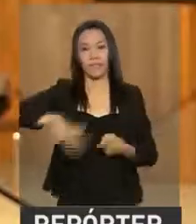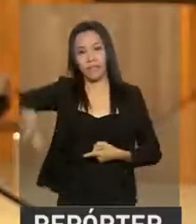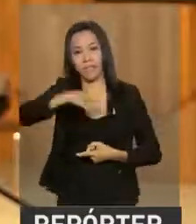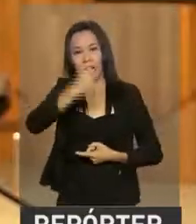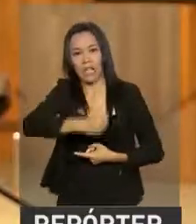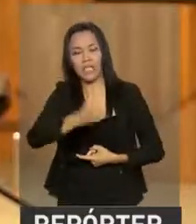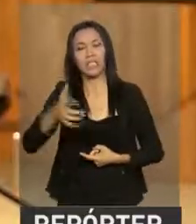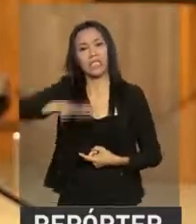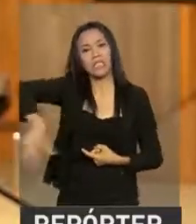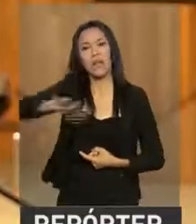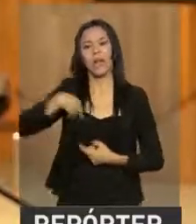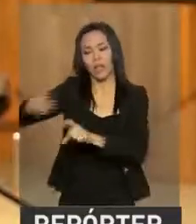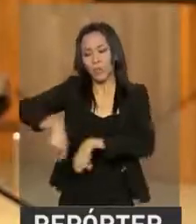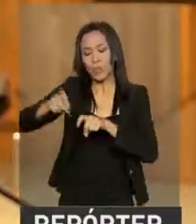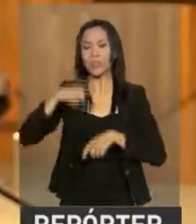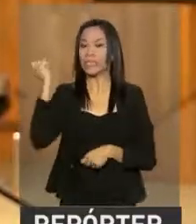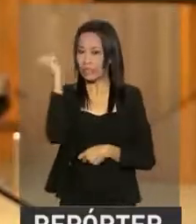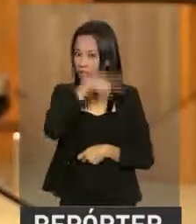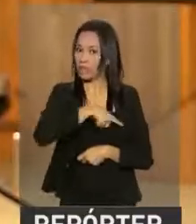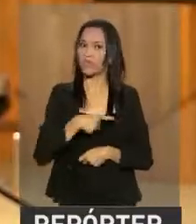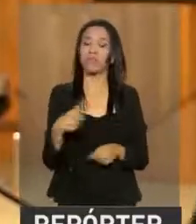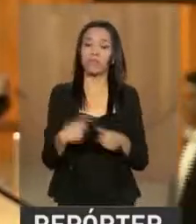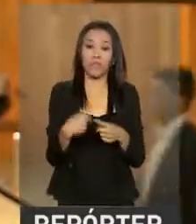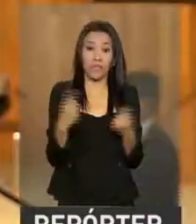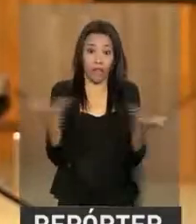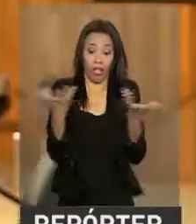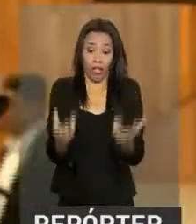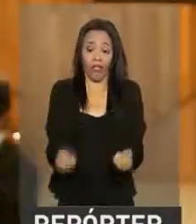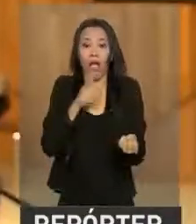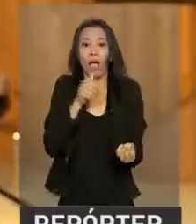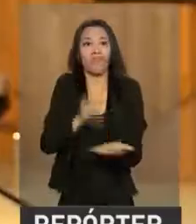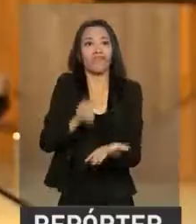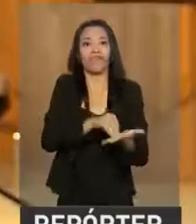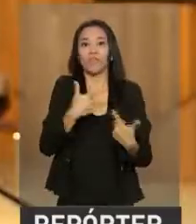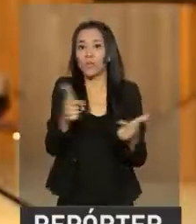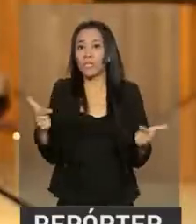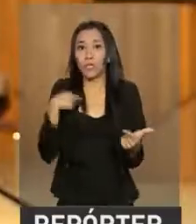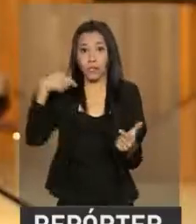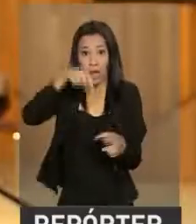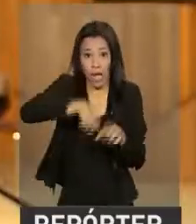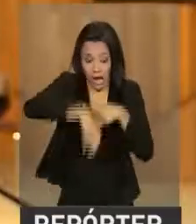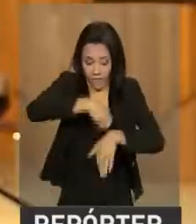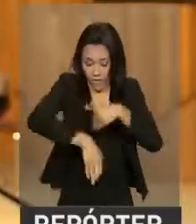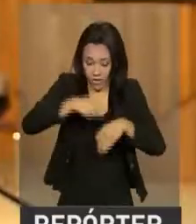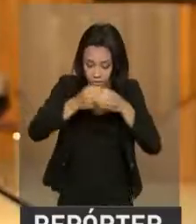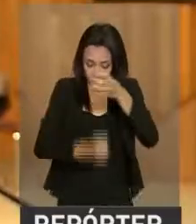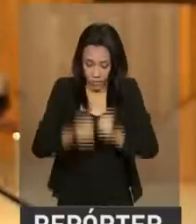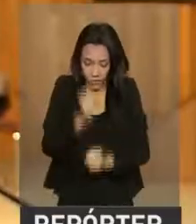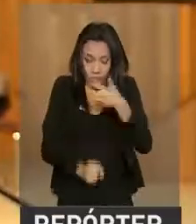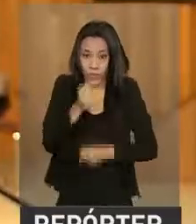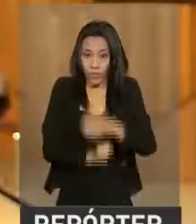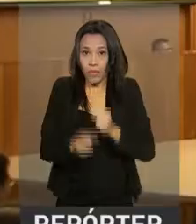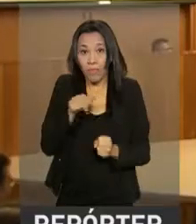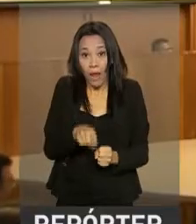mas todas as empresas d'água que nós temos estão secas e nós estamos cavando cacimba poder da água